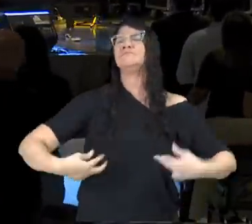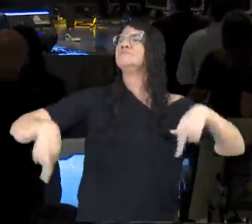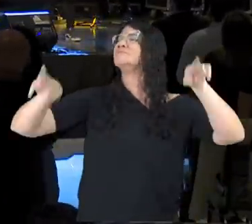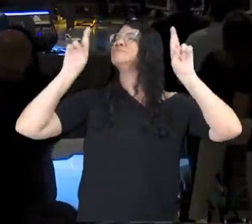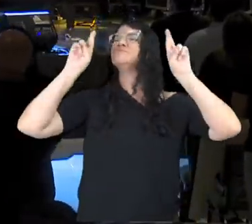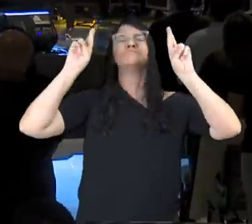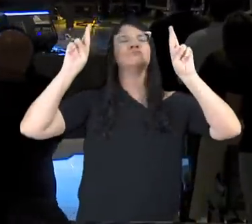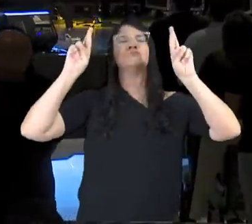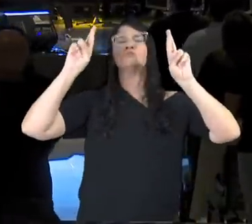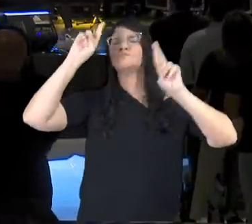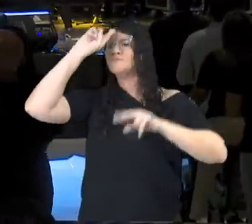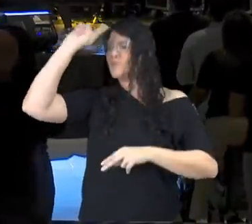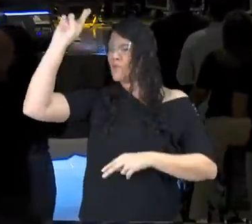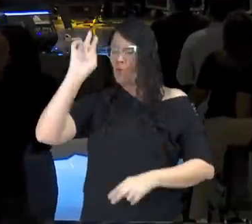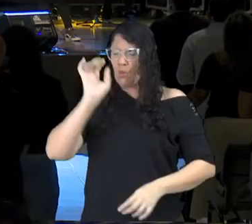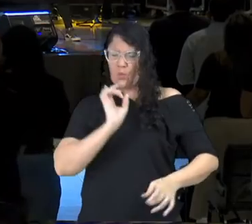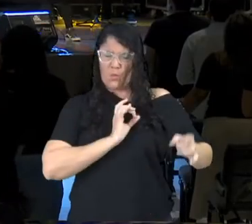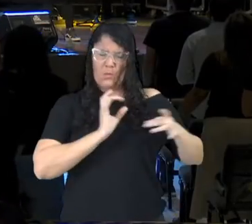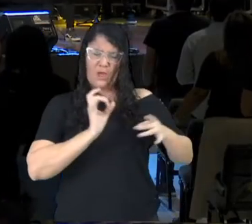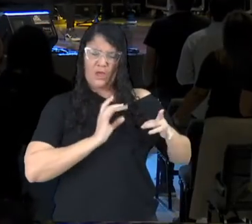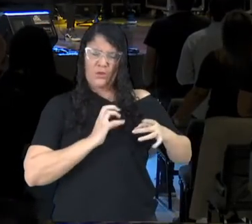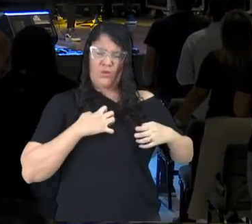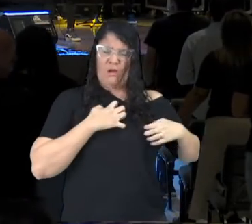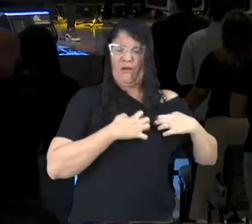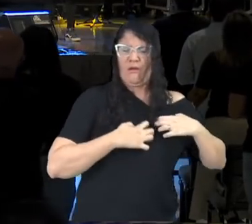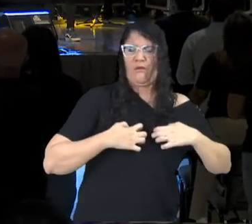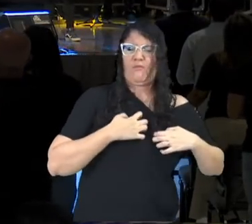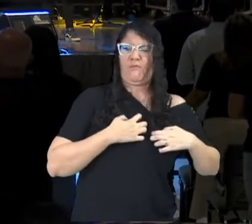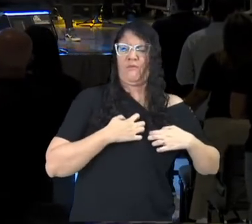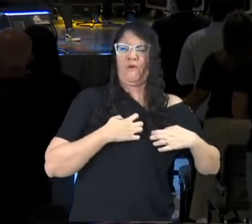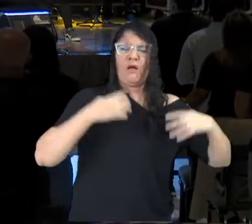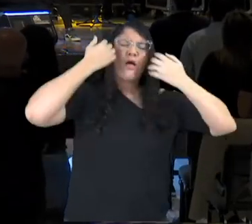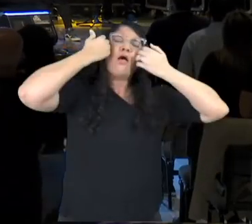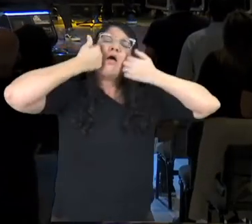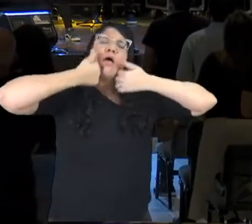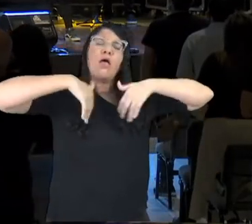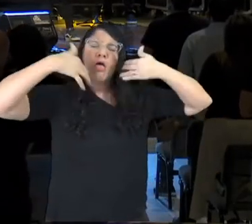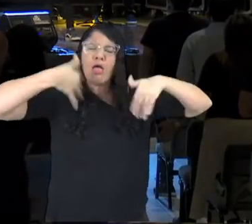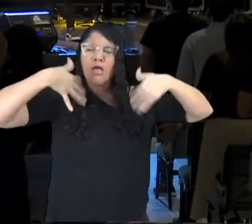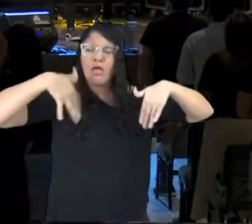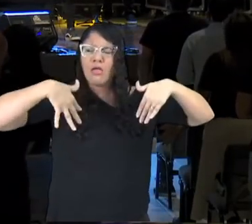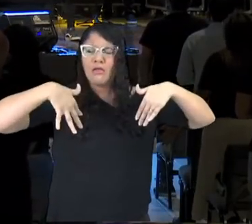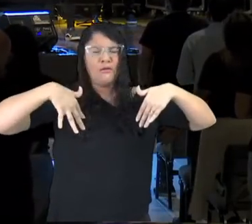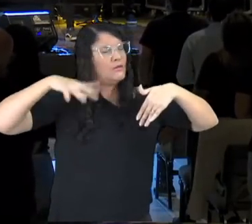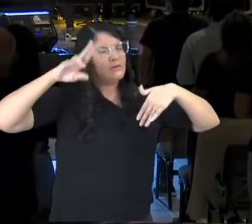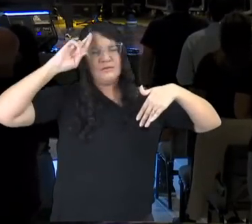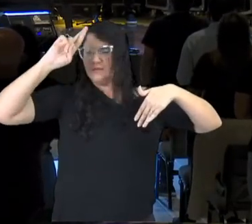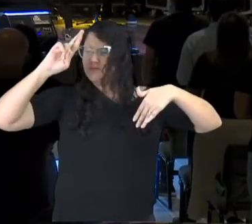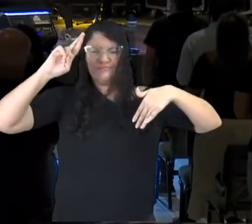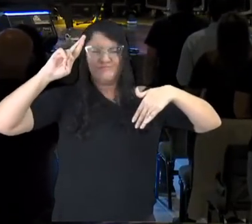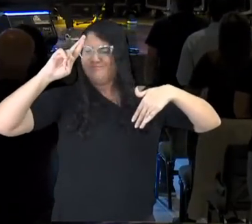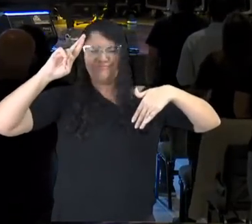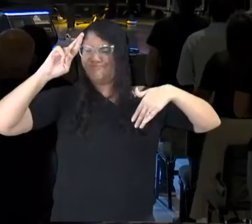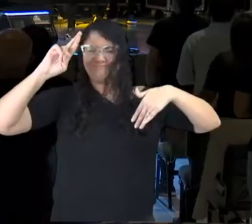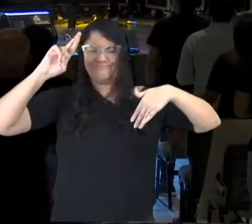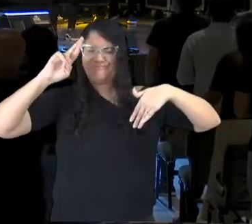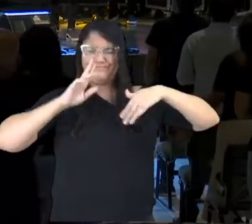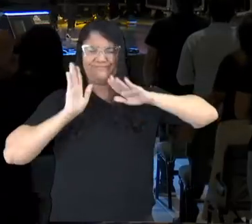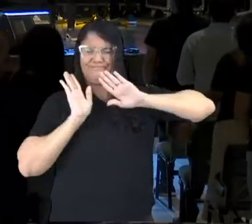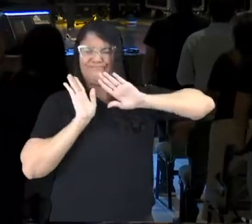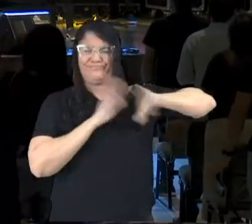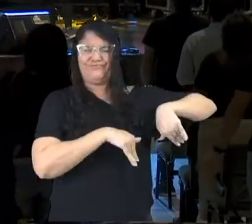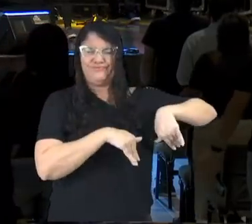Senhor, o medo, a angústia, o desespero, Senhor, caem aos teus pés